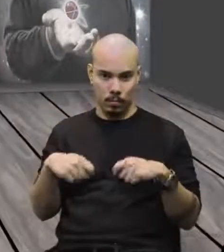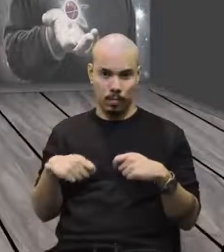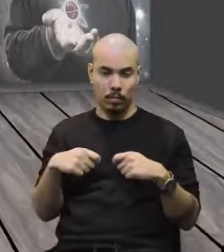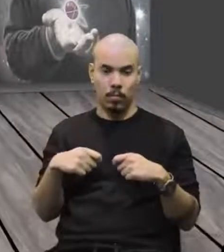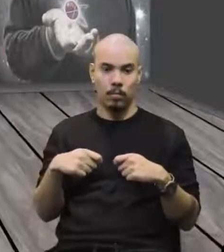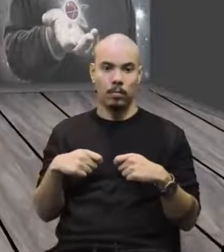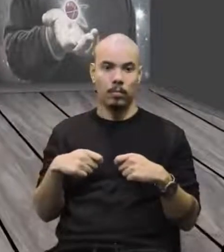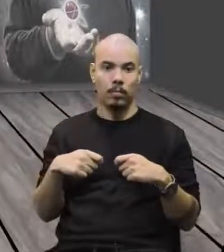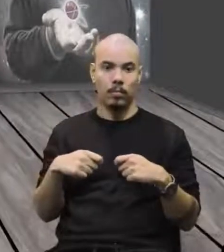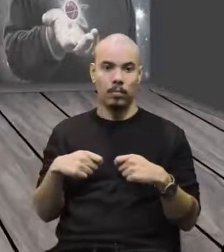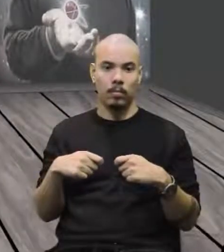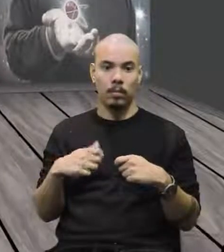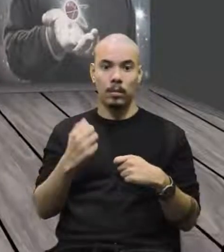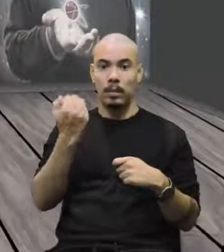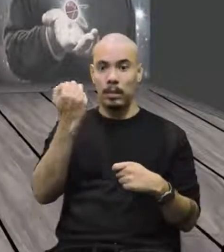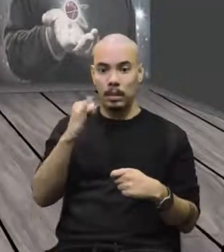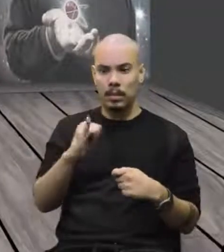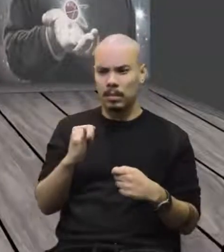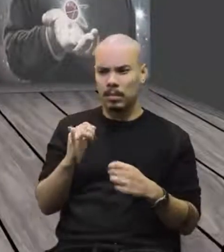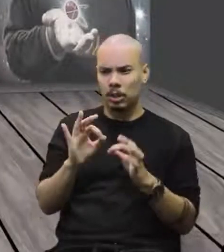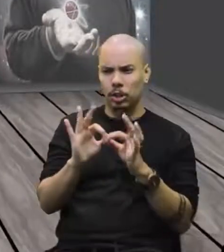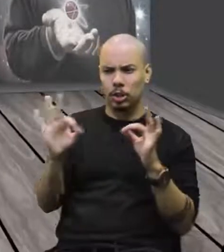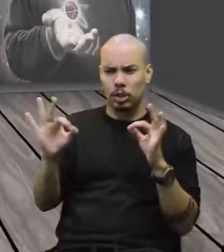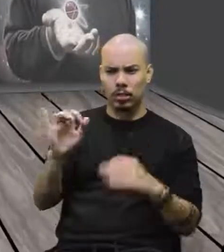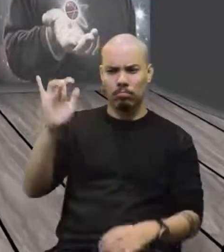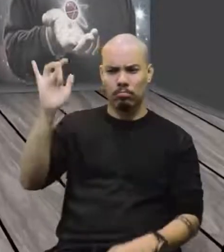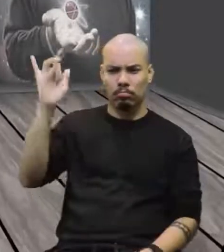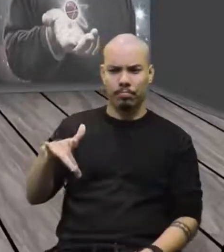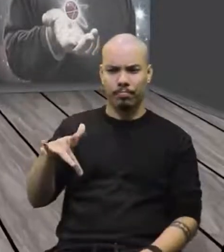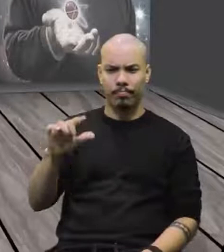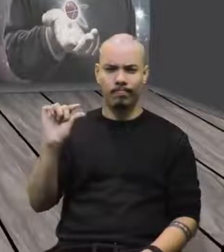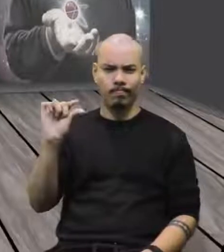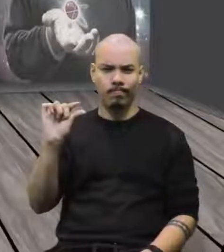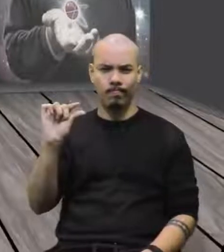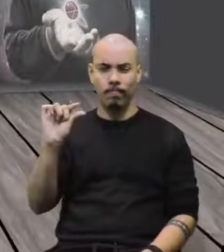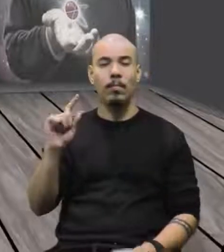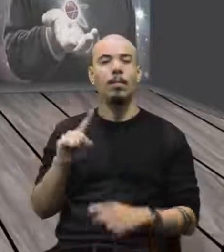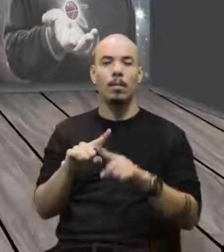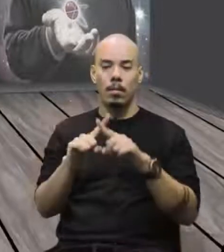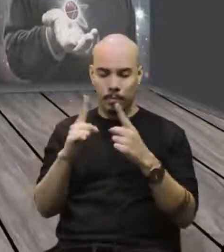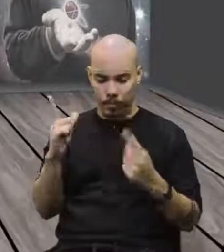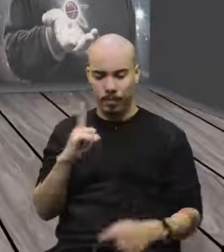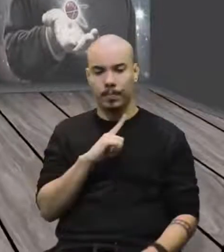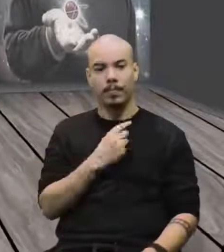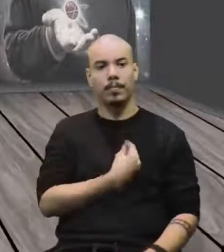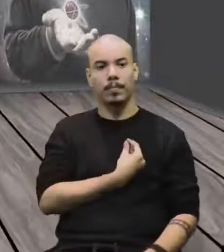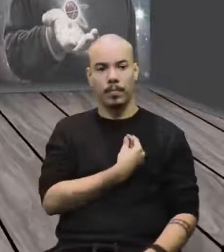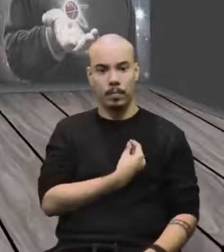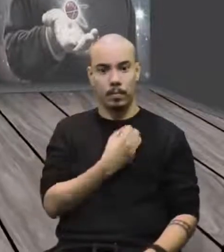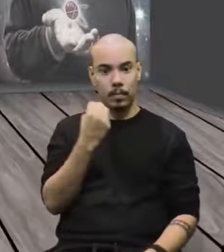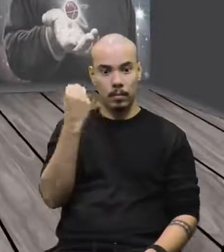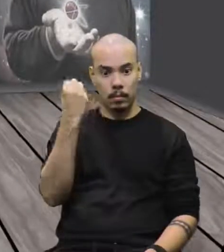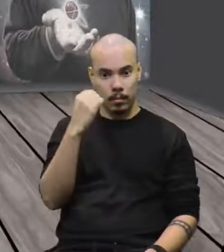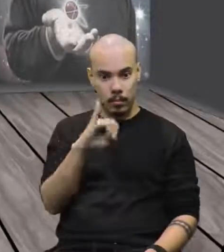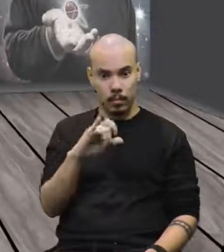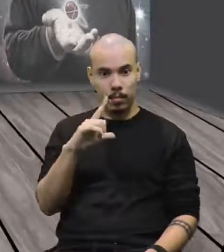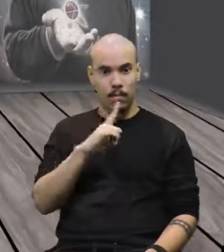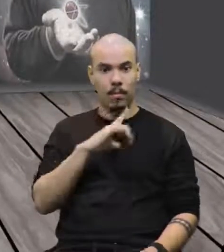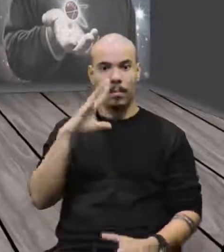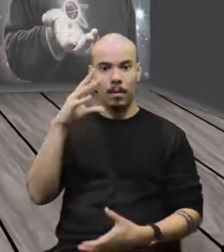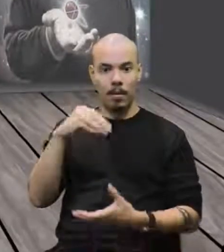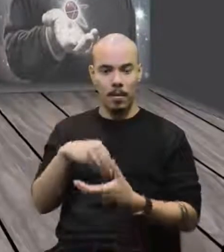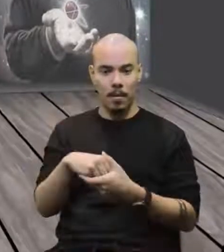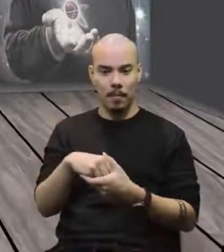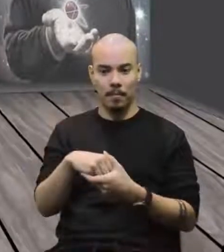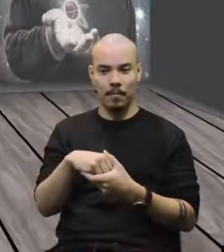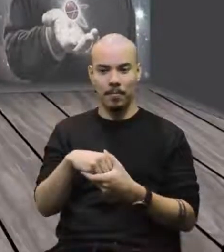Agora, Nem que for desprezível, a distância muito grande pode ser muito pequena, mas existe essa força elétrica. Se tiver Talvez não conseguimos nem medir, né?